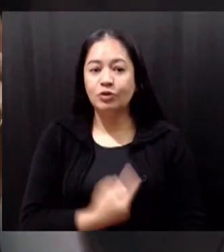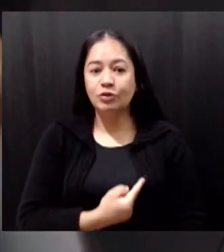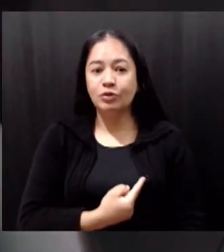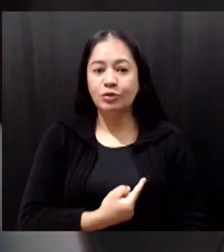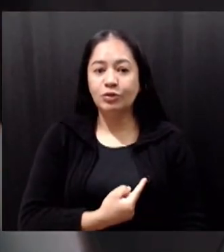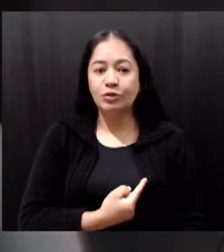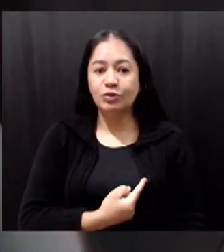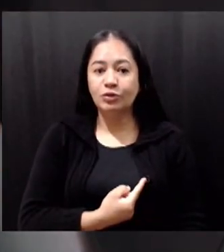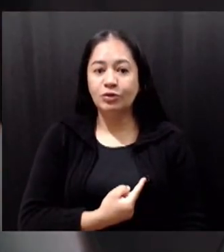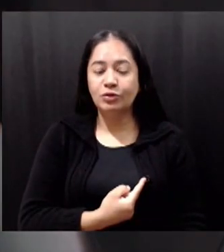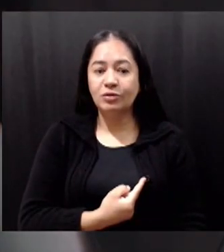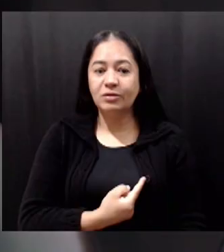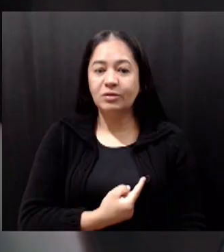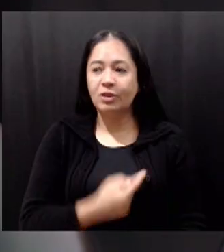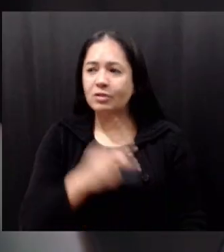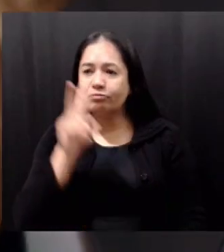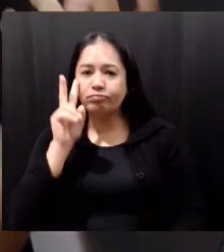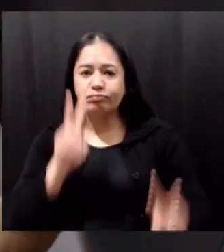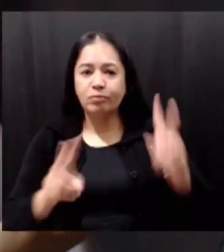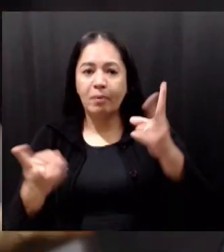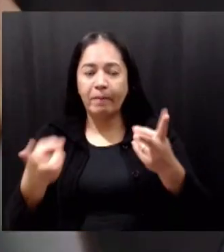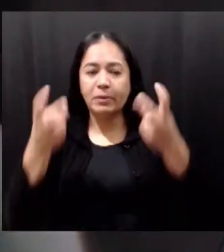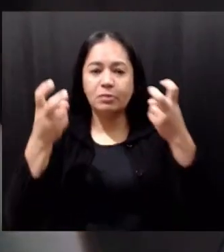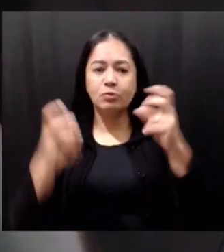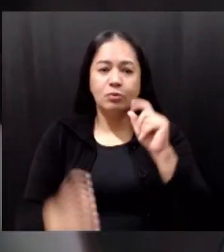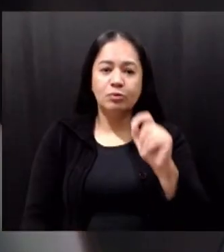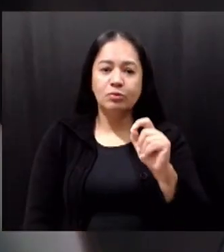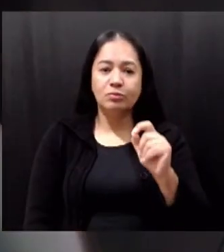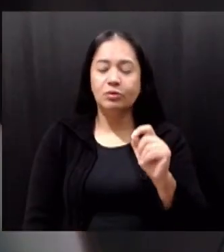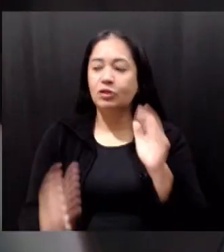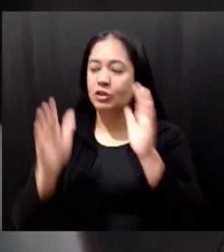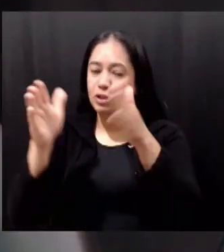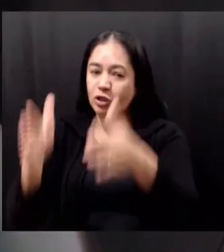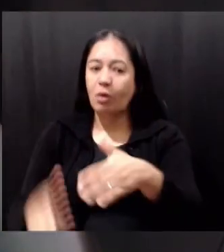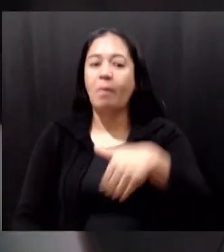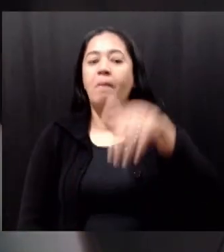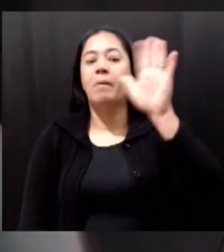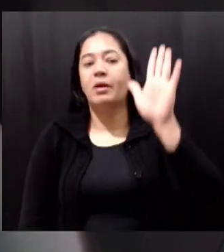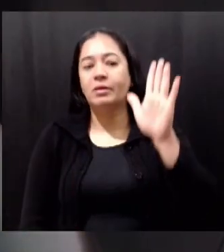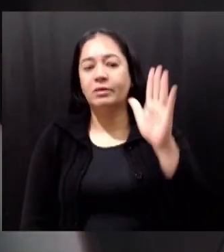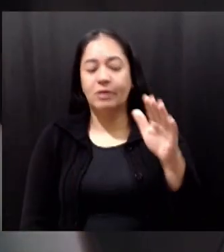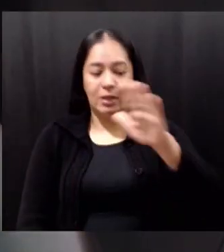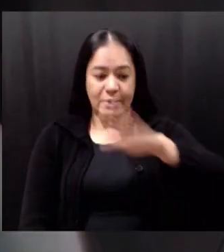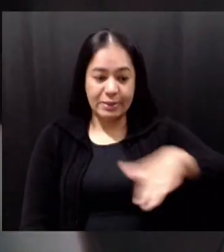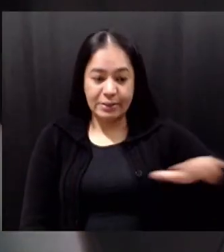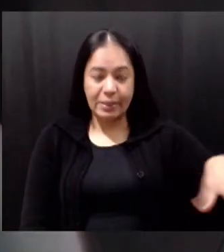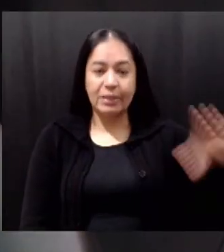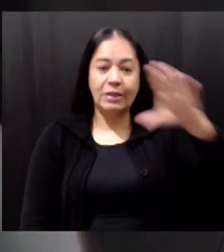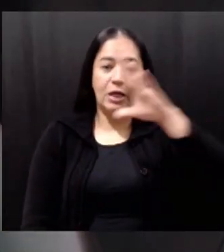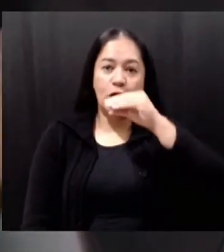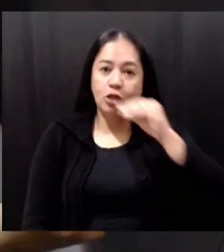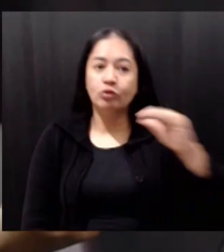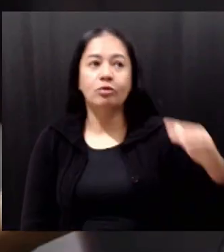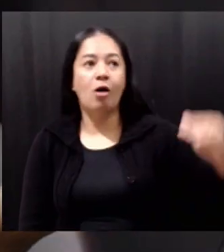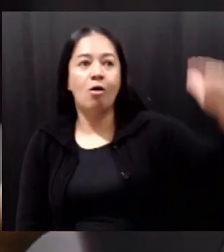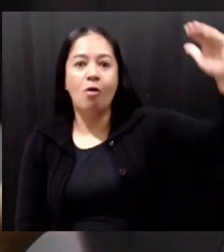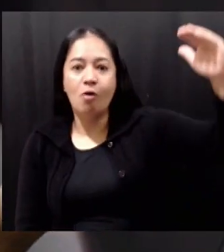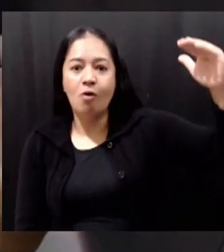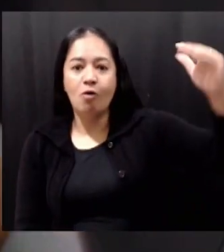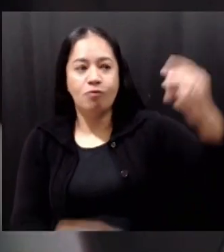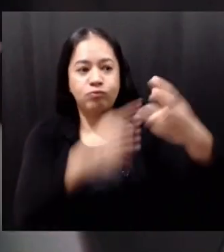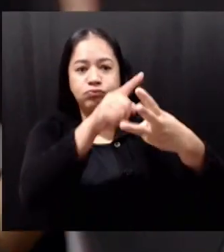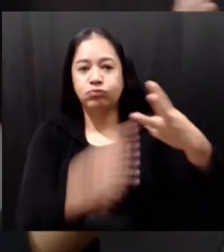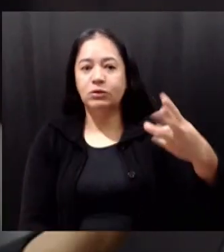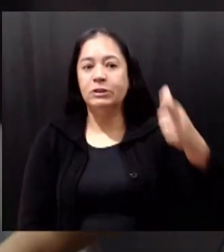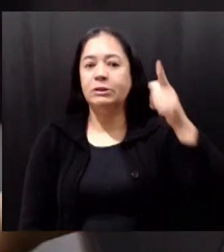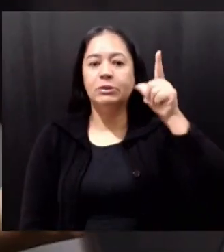tem visto na clínica, tem chegado cada vez mais crianças, adultos e adolescentes que não conseguem sentir